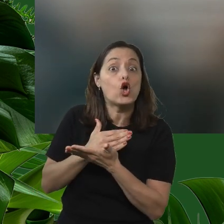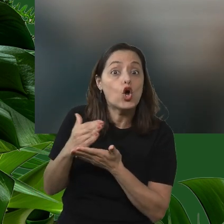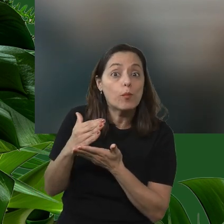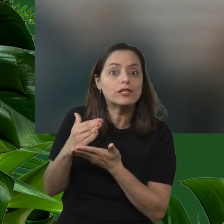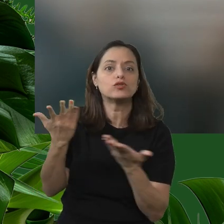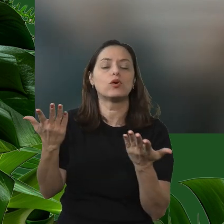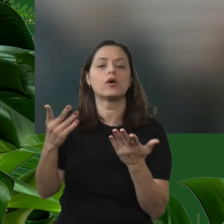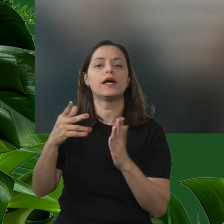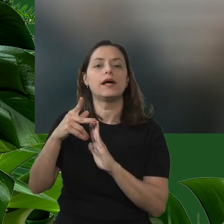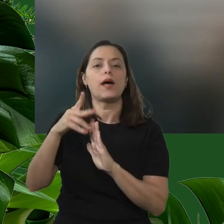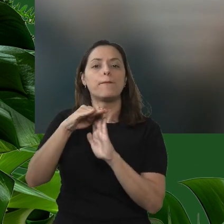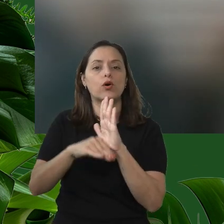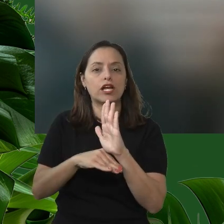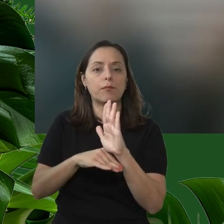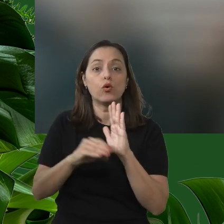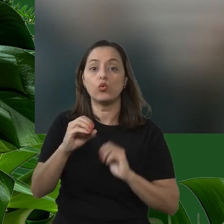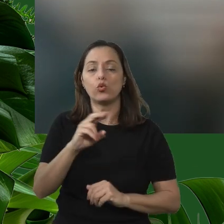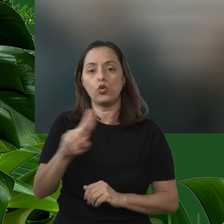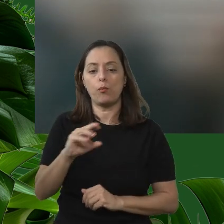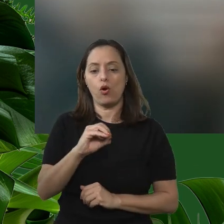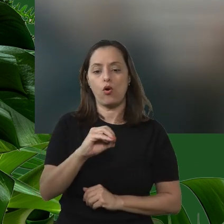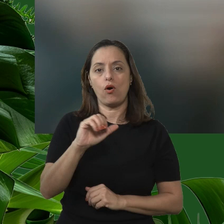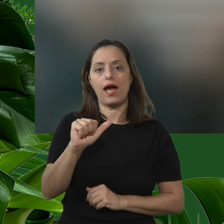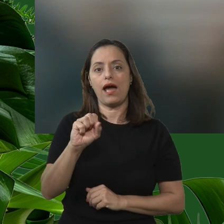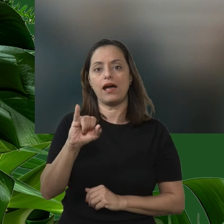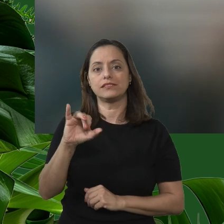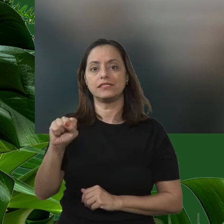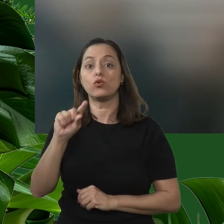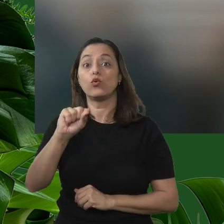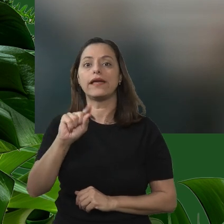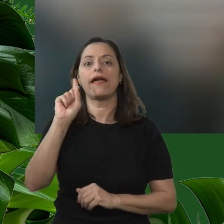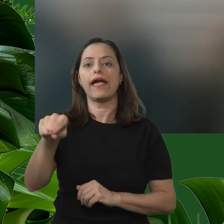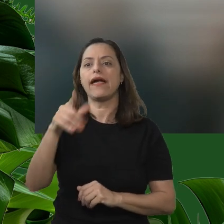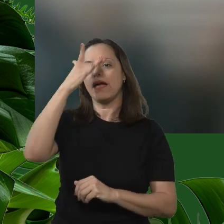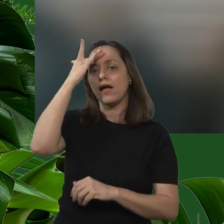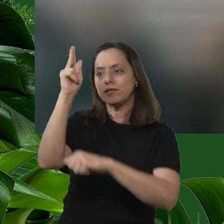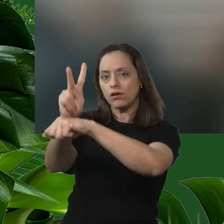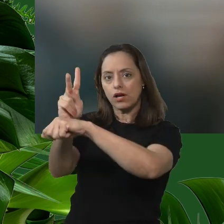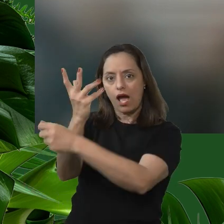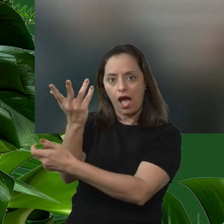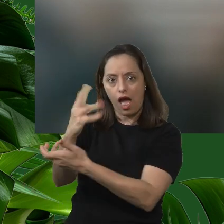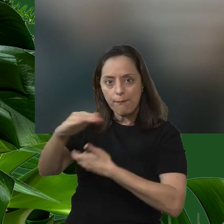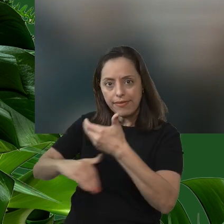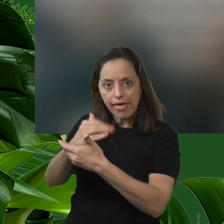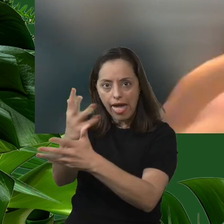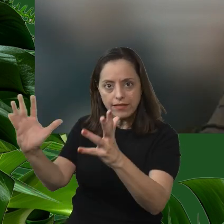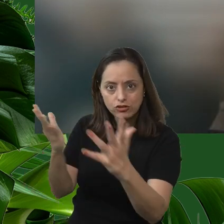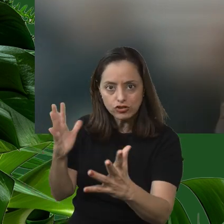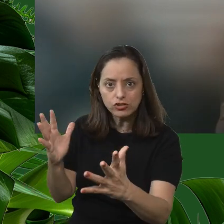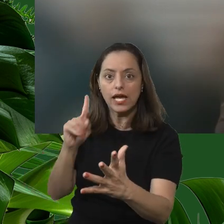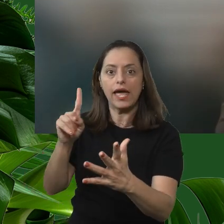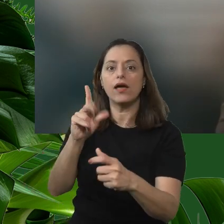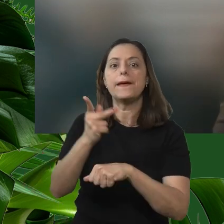com um programa que se chamava Oasis, um programa de pagamento por serviços ambientais, que tinha relação direta com